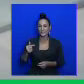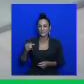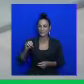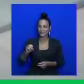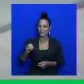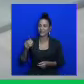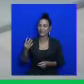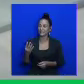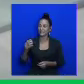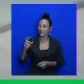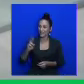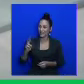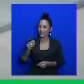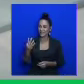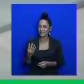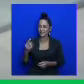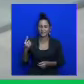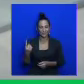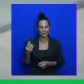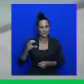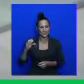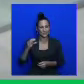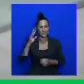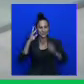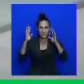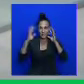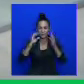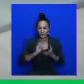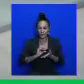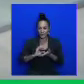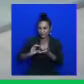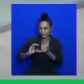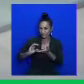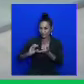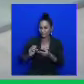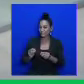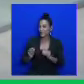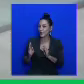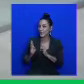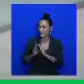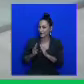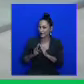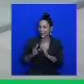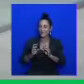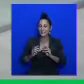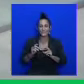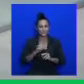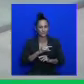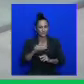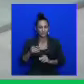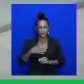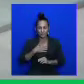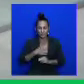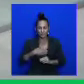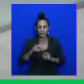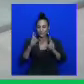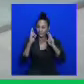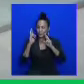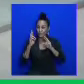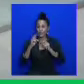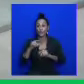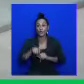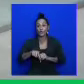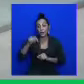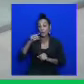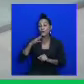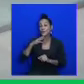R$ 25.693.704,41. Já pensou levar toda essa bolada para casa? Olha, se você apostou, fica aí na torcida, porque em instantes você vai